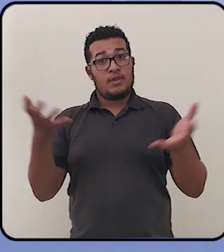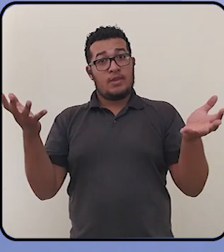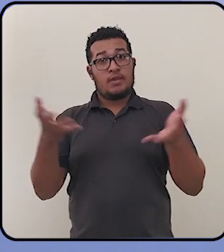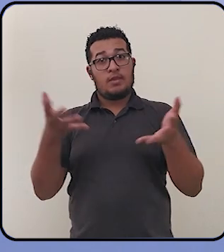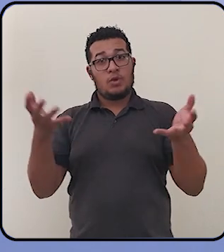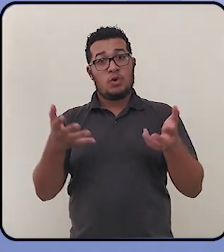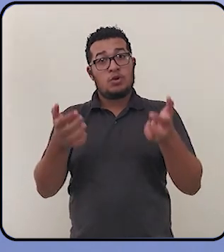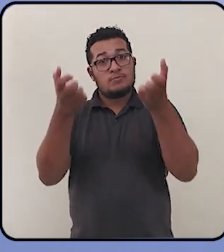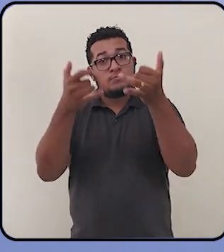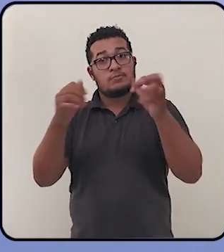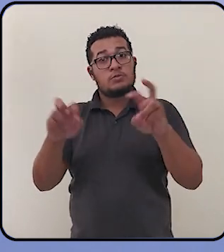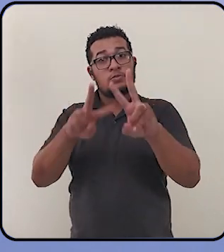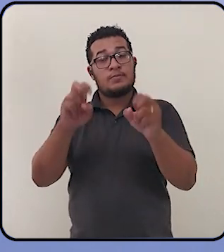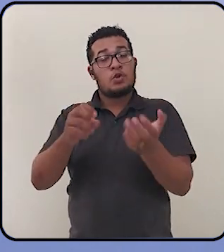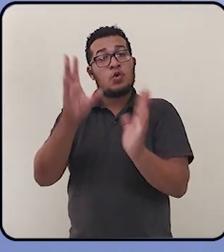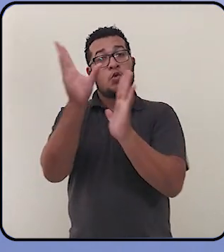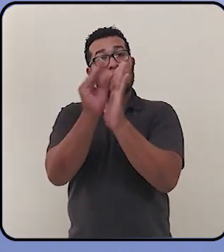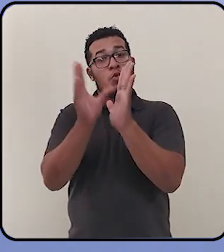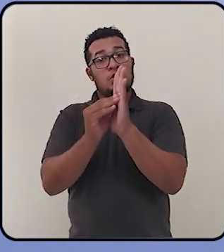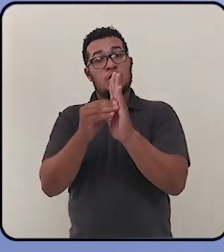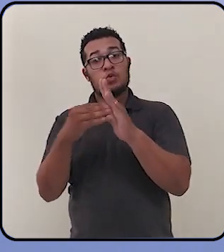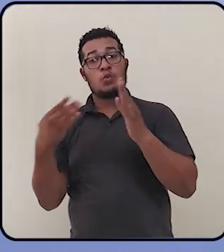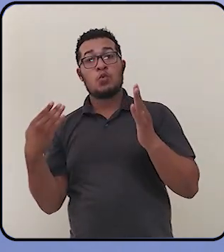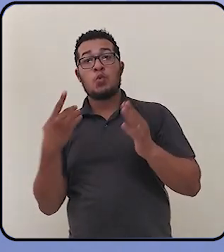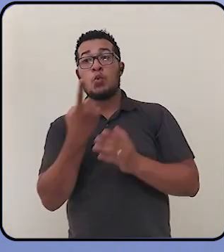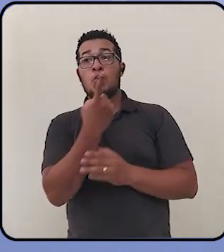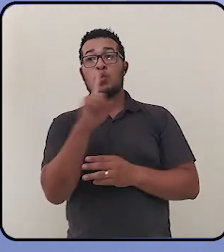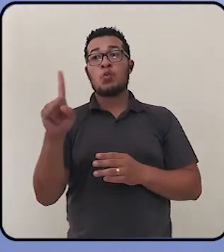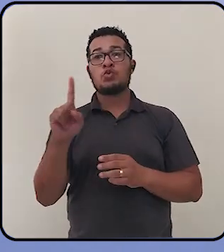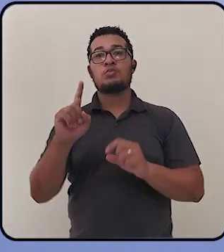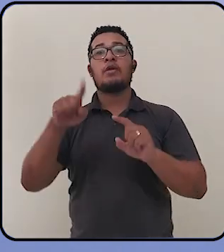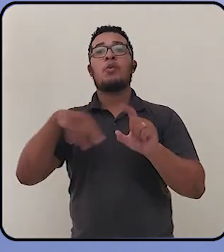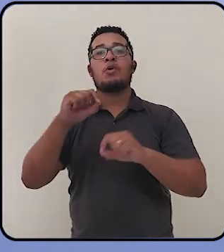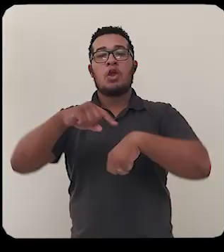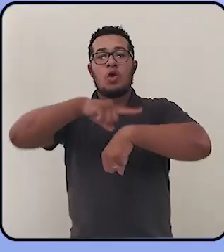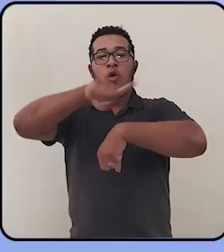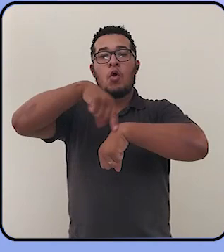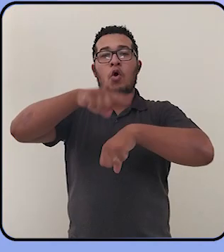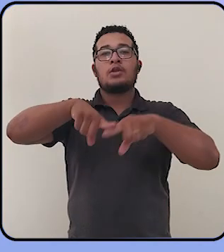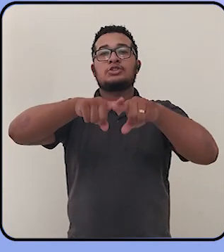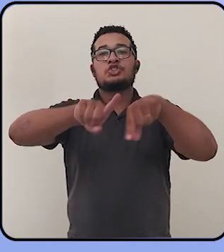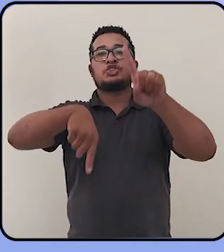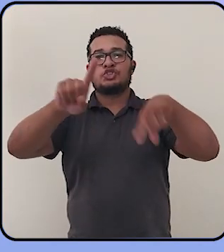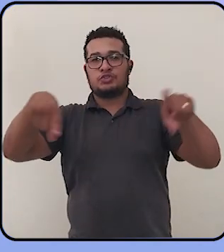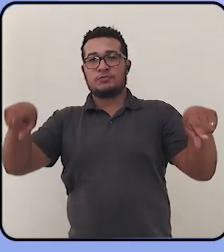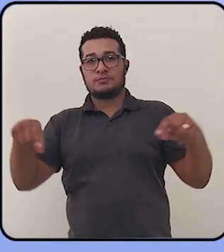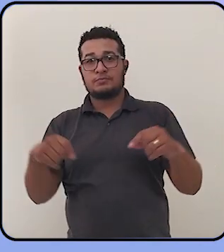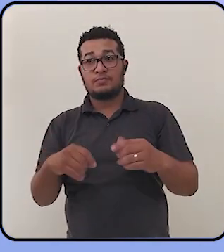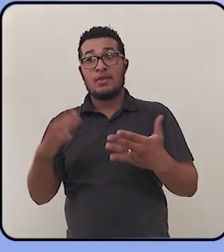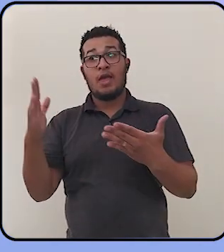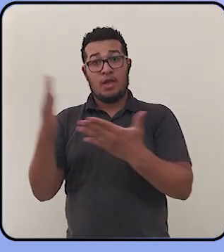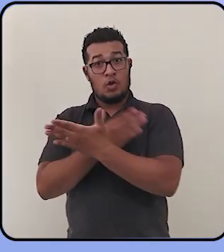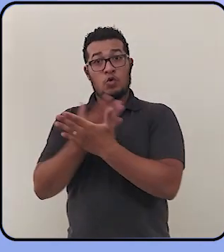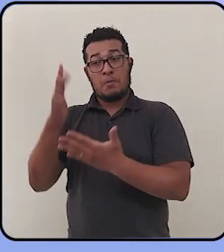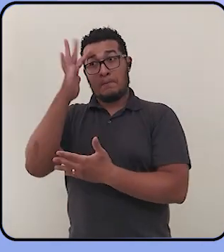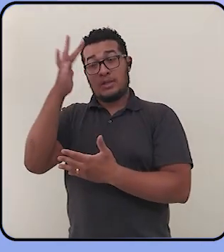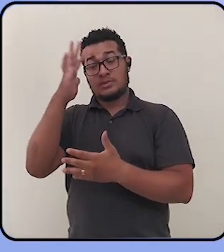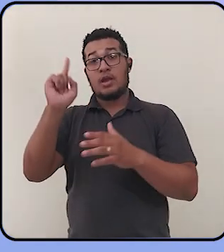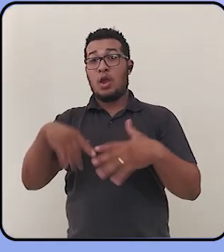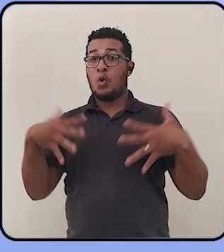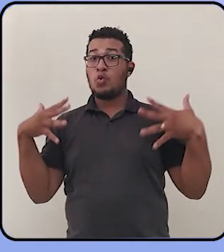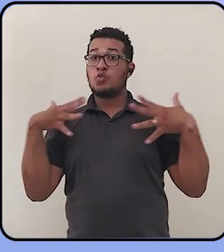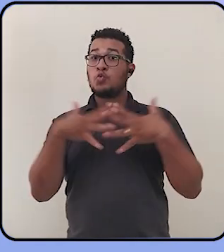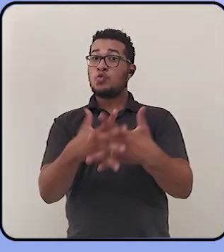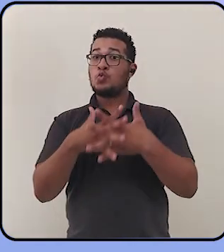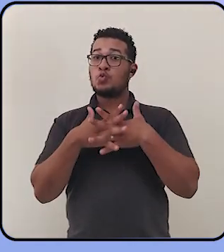nosso último conteúdo da aula, que é fusos horários. Para muitos, o conteúdo mais complexo